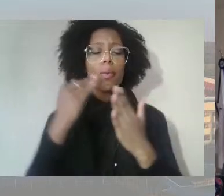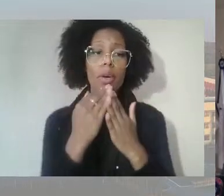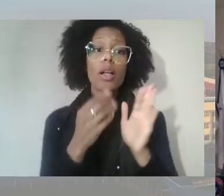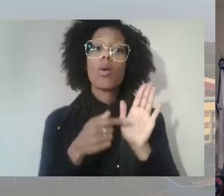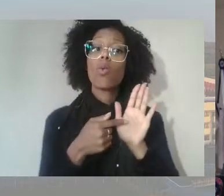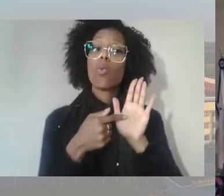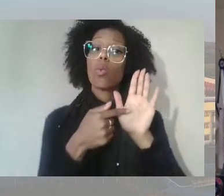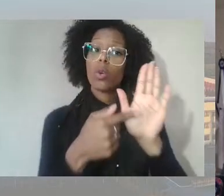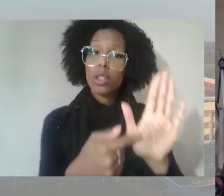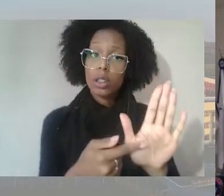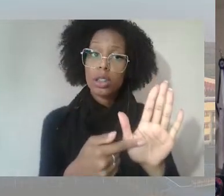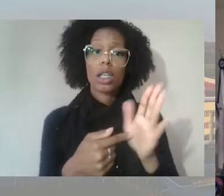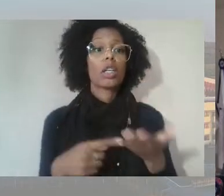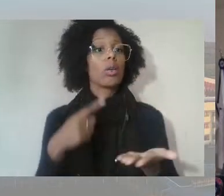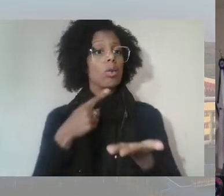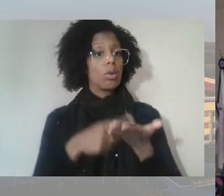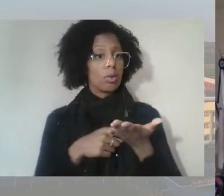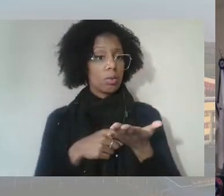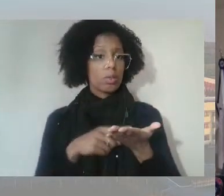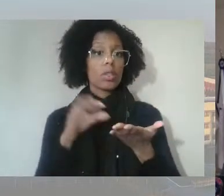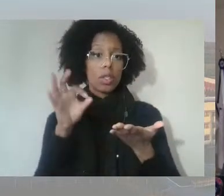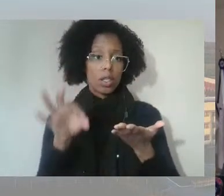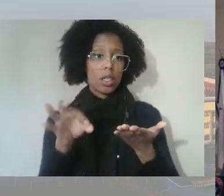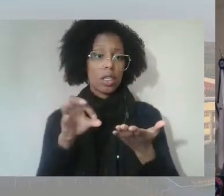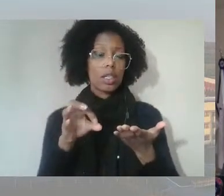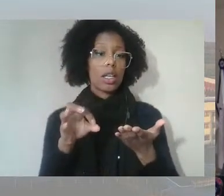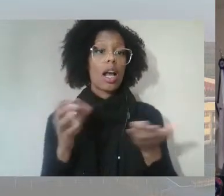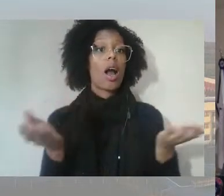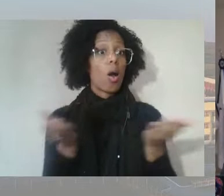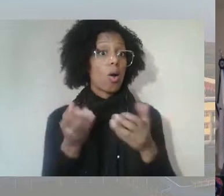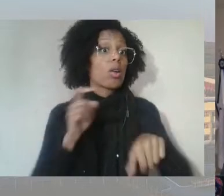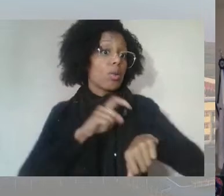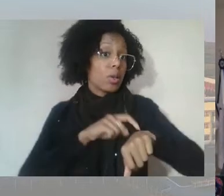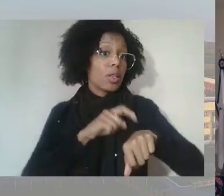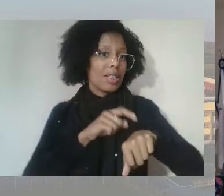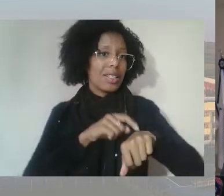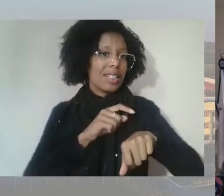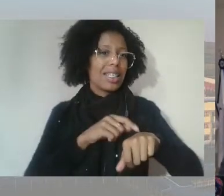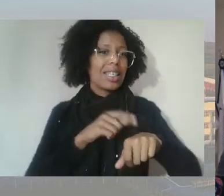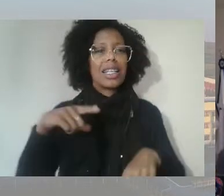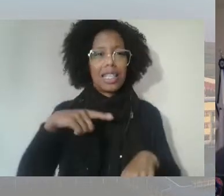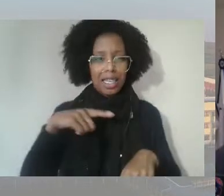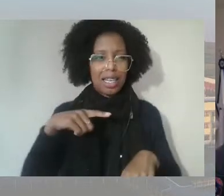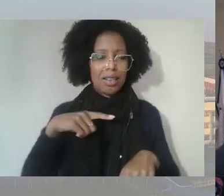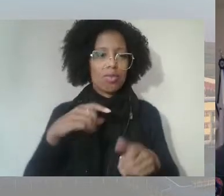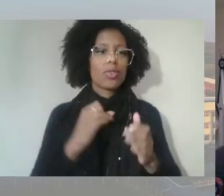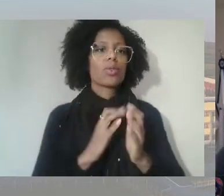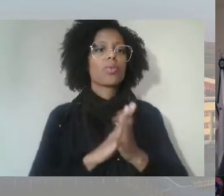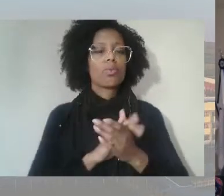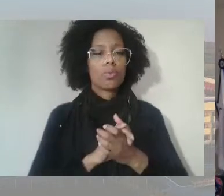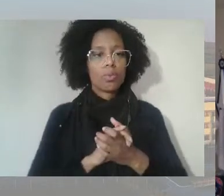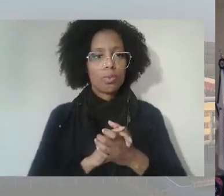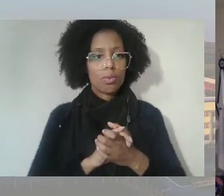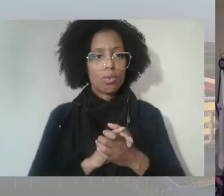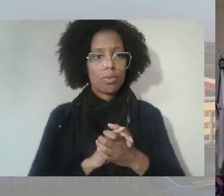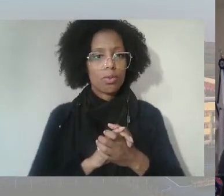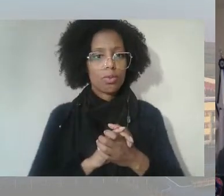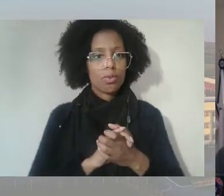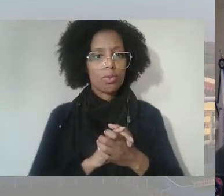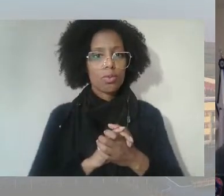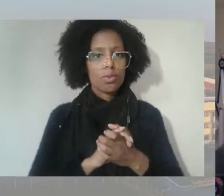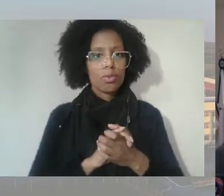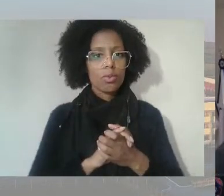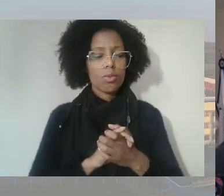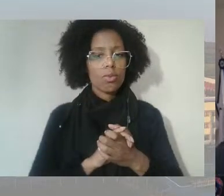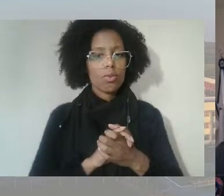nosso comprometimento, nós tivemos recentemente aquele edital Carrefour, infelizmente, por um caso que a gente não gostaria,